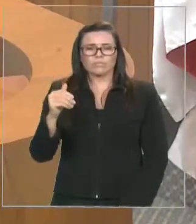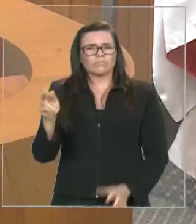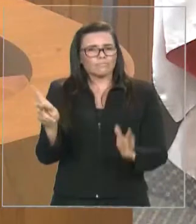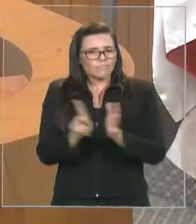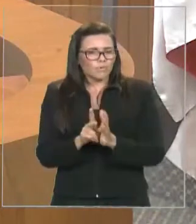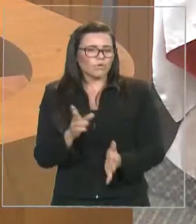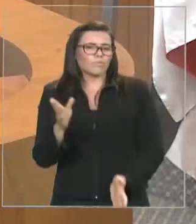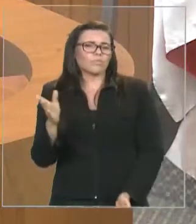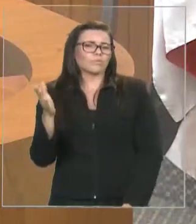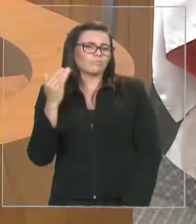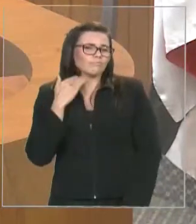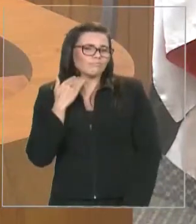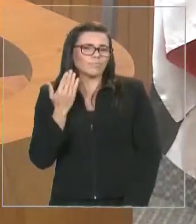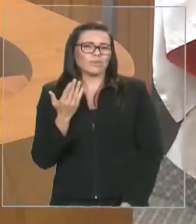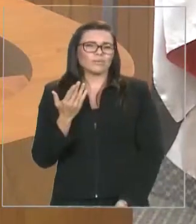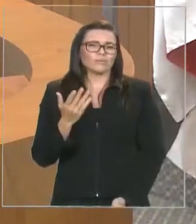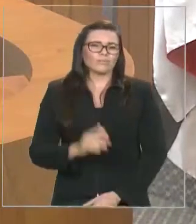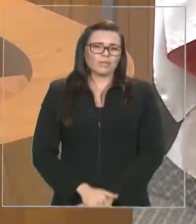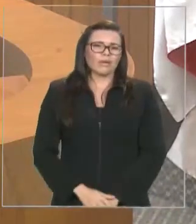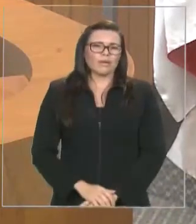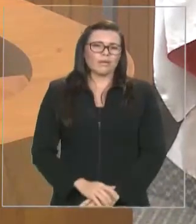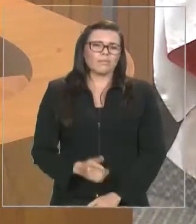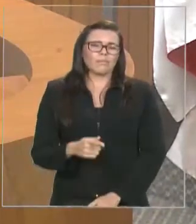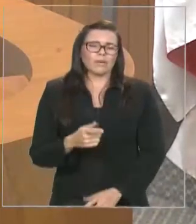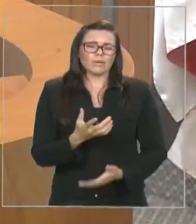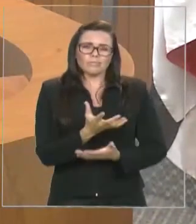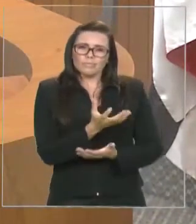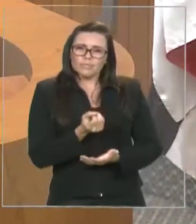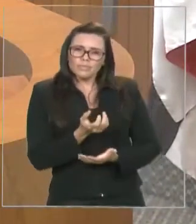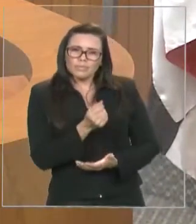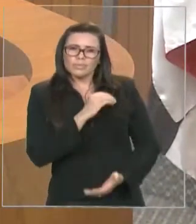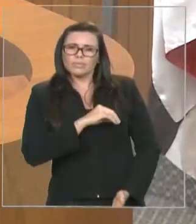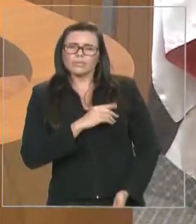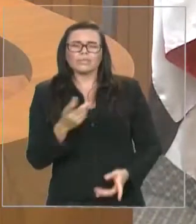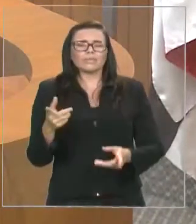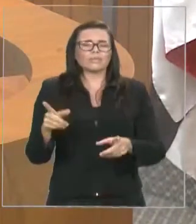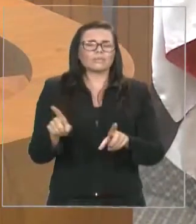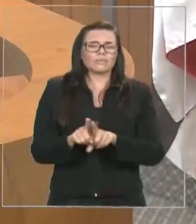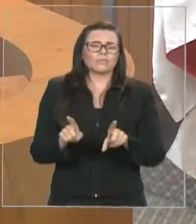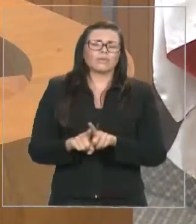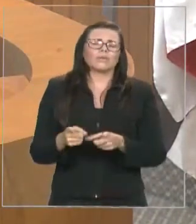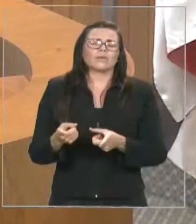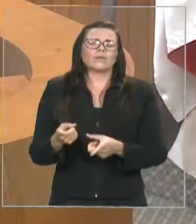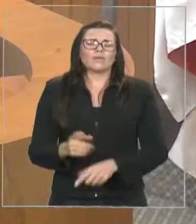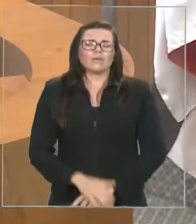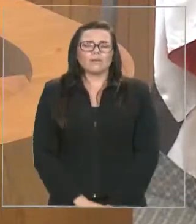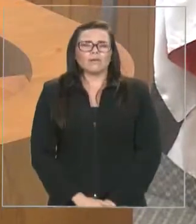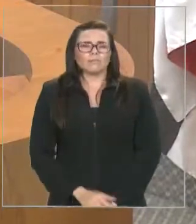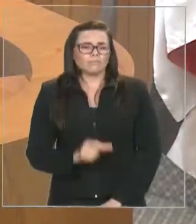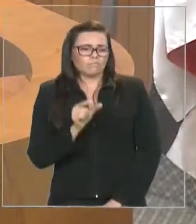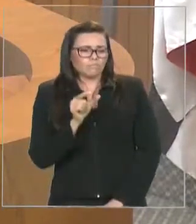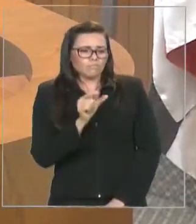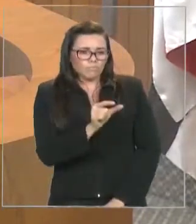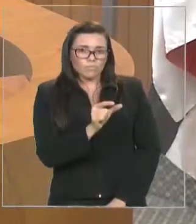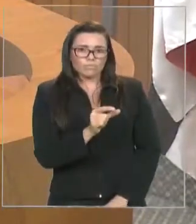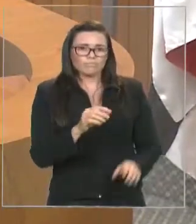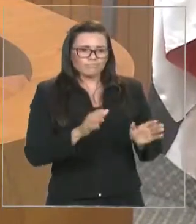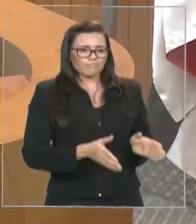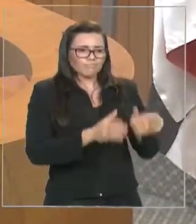reunião e identifique as pessoas, as lojas, os donos de loja, que tenham capacidade